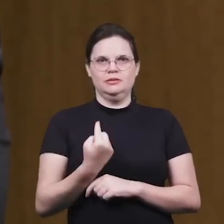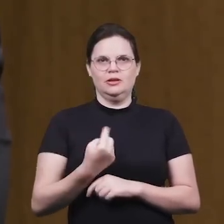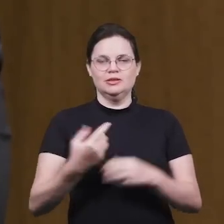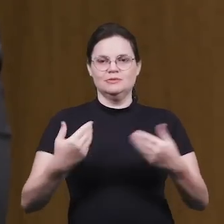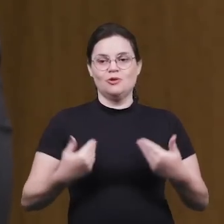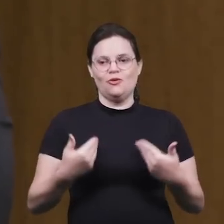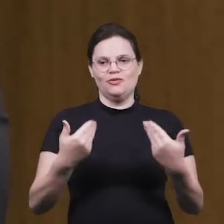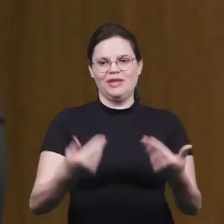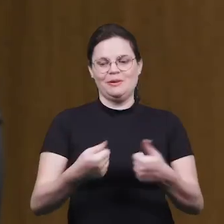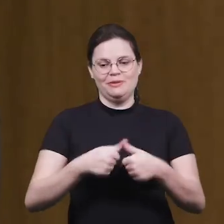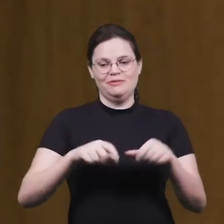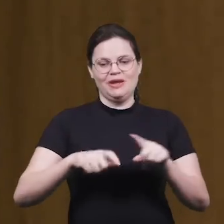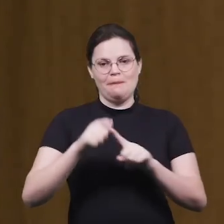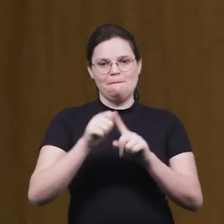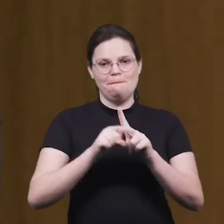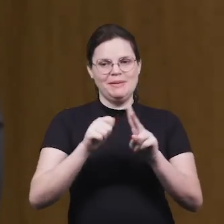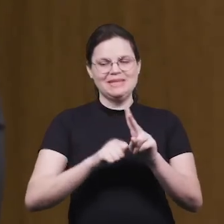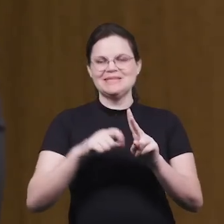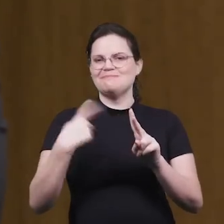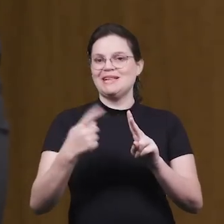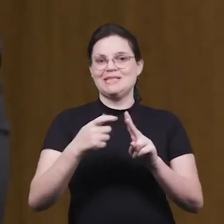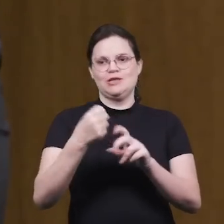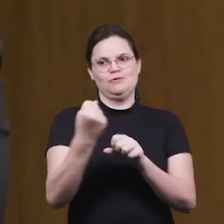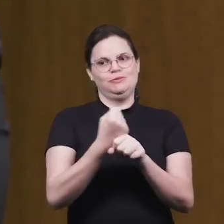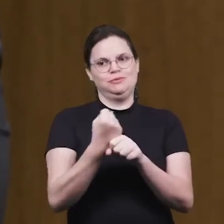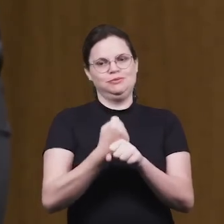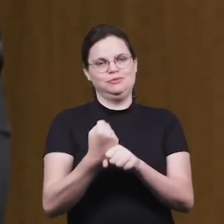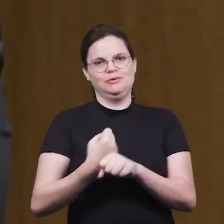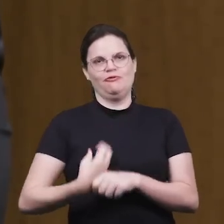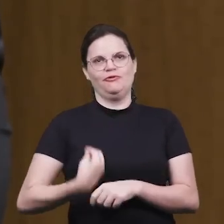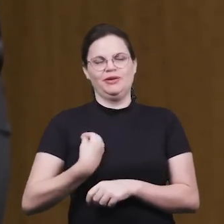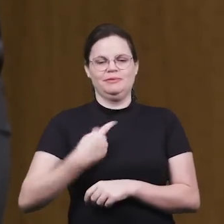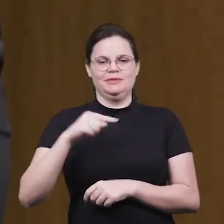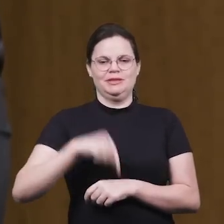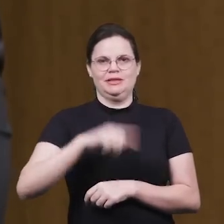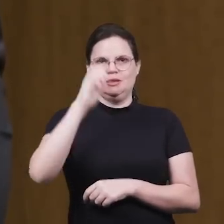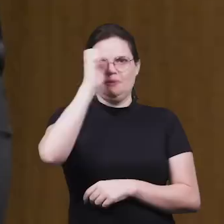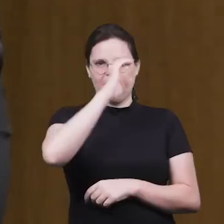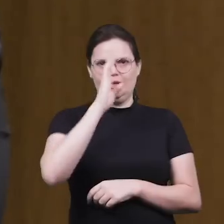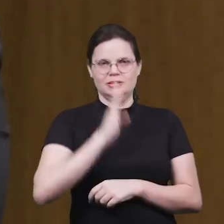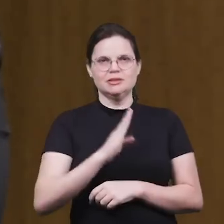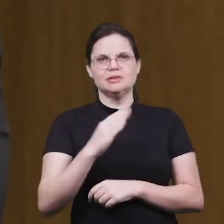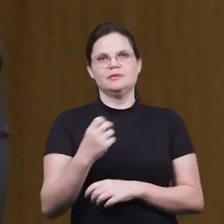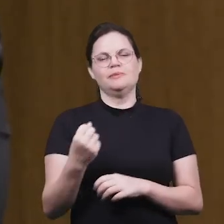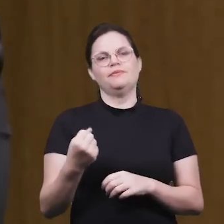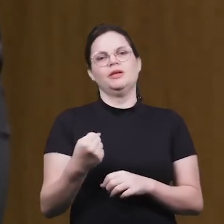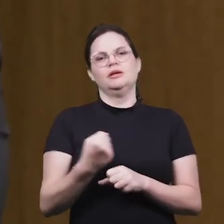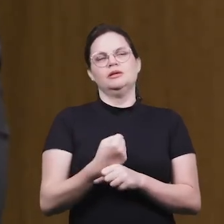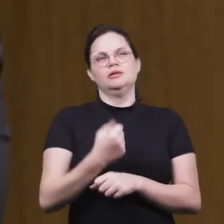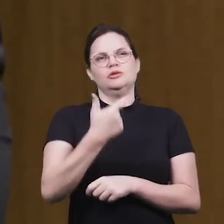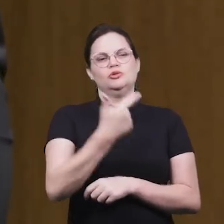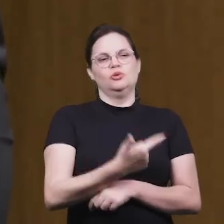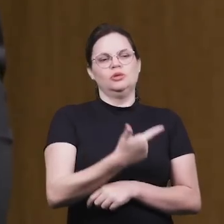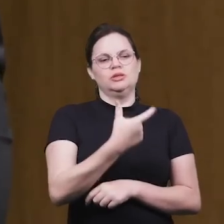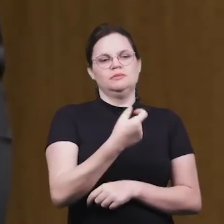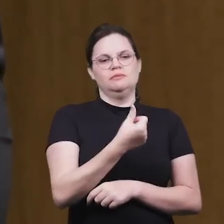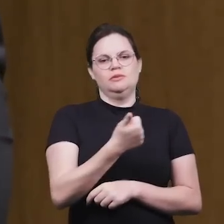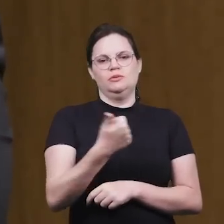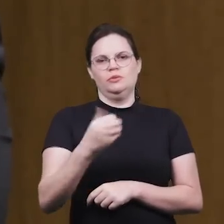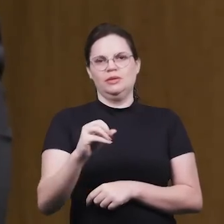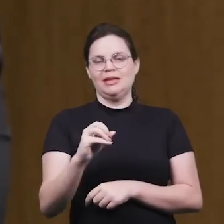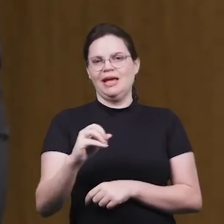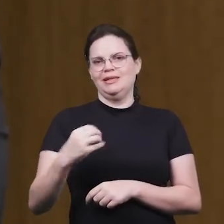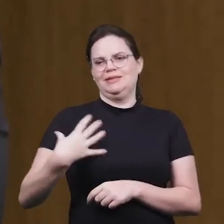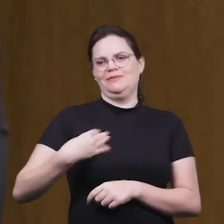alguns meses. E acabou que nós ficamos por aqui, né? E em 2010, nós tivemos a nossa